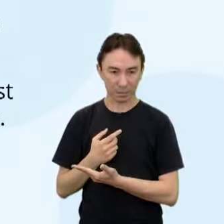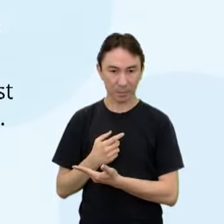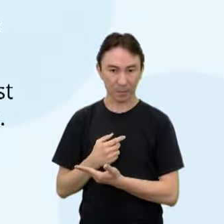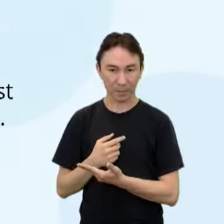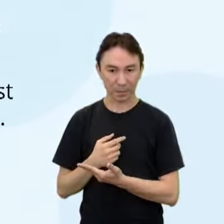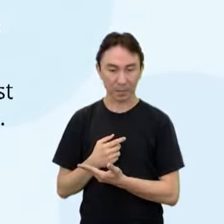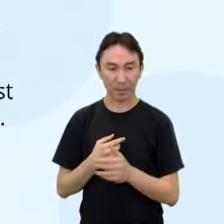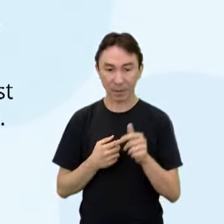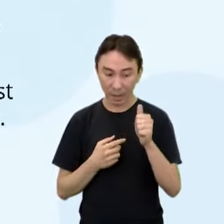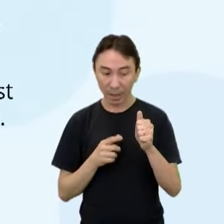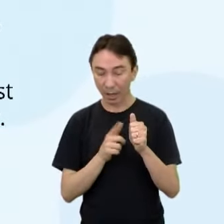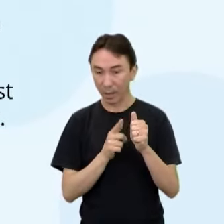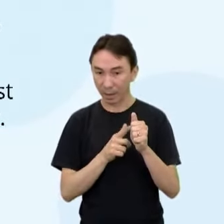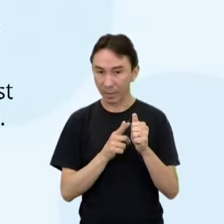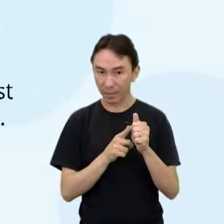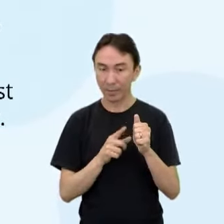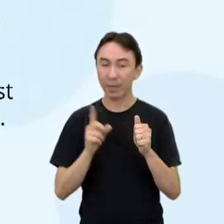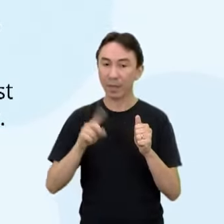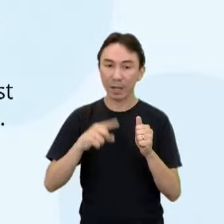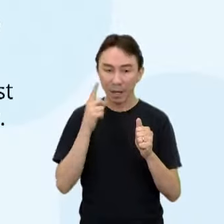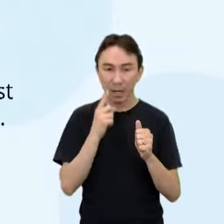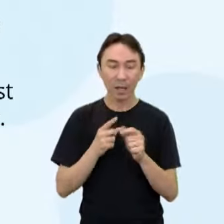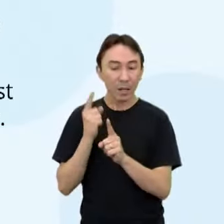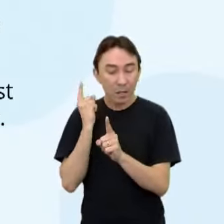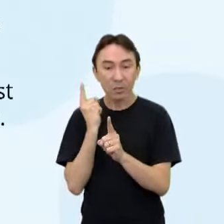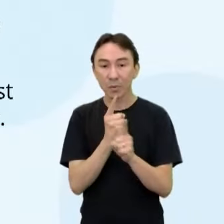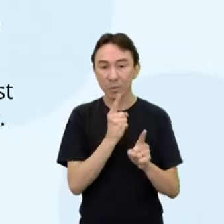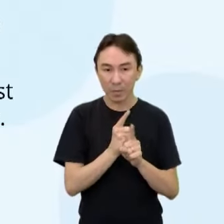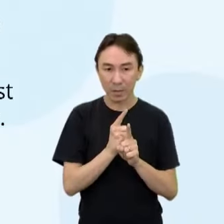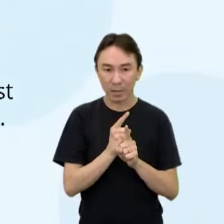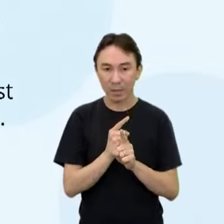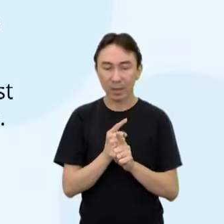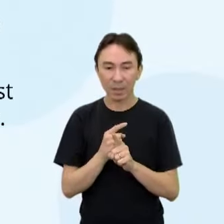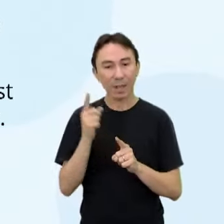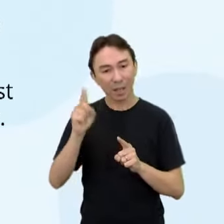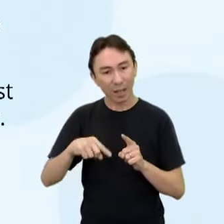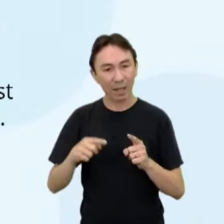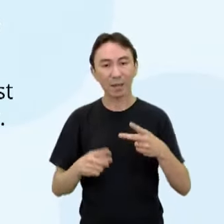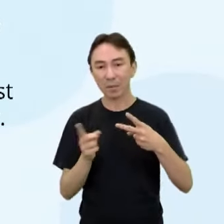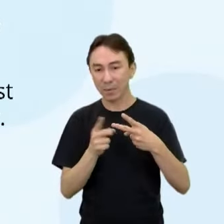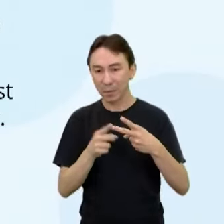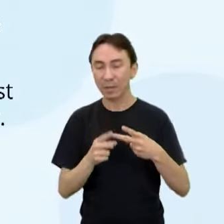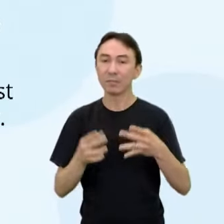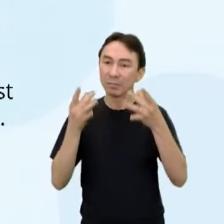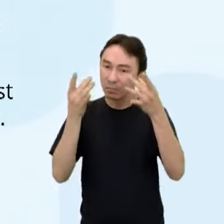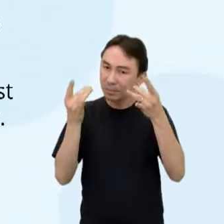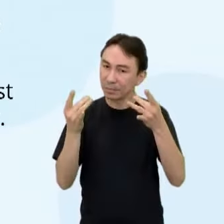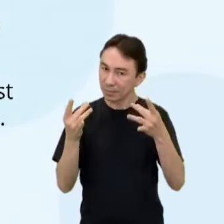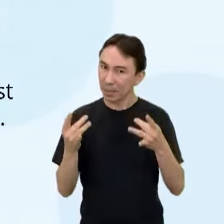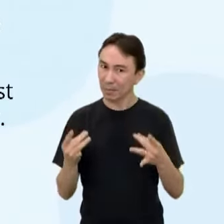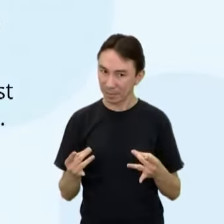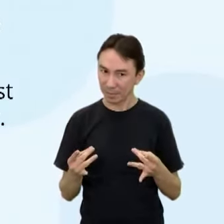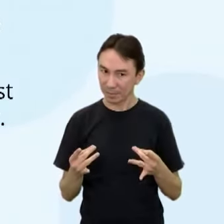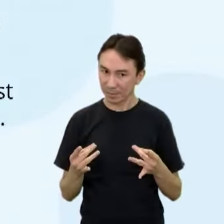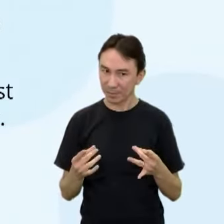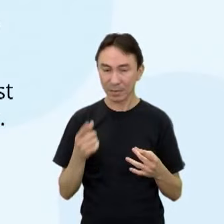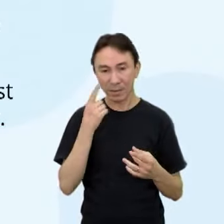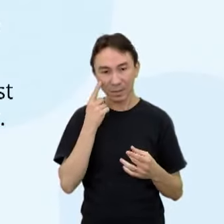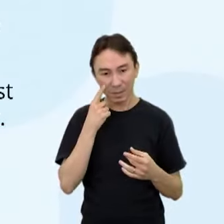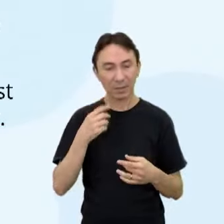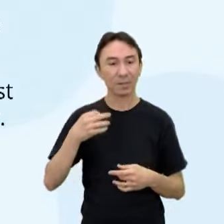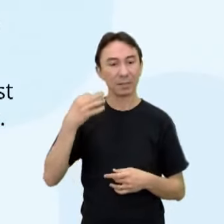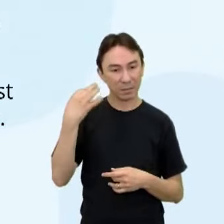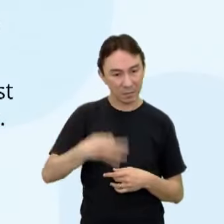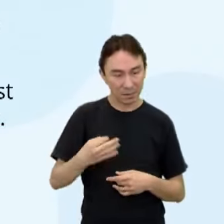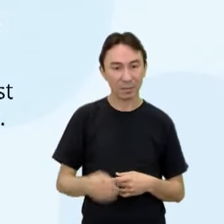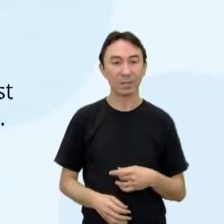planet. A primeira frase sobre uma descoberta e a segunda descreve as características de um planeta. Ok, de acordo com o nosso texto, yes, that's